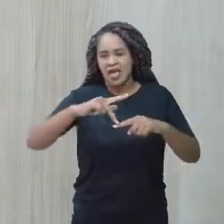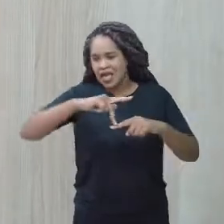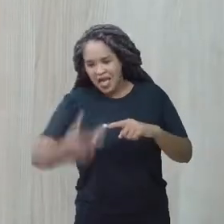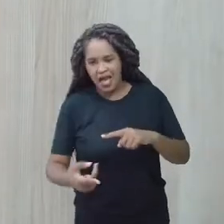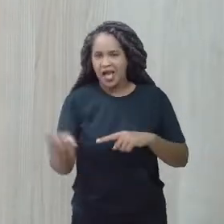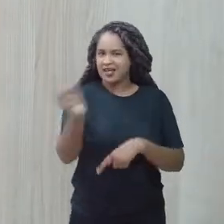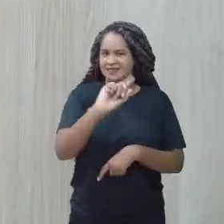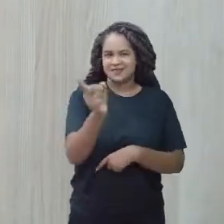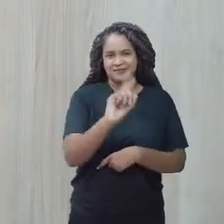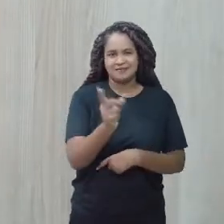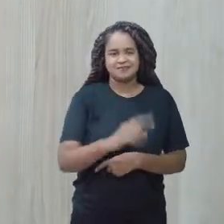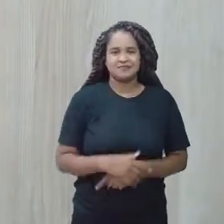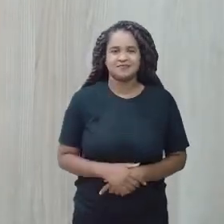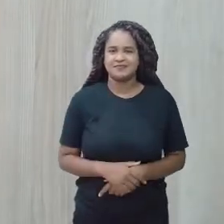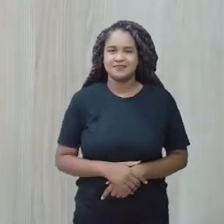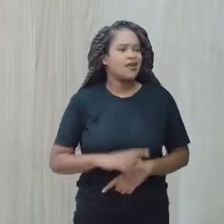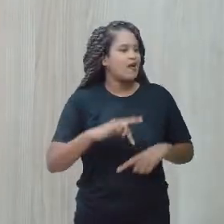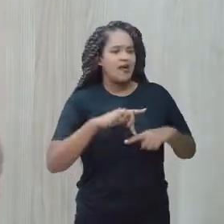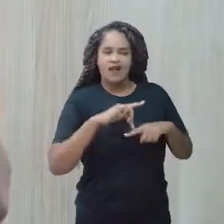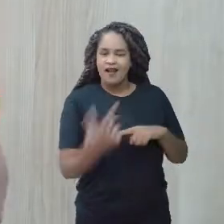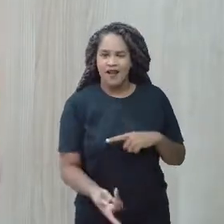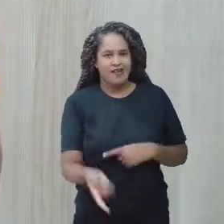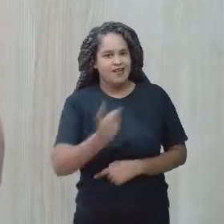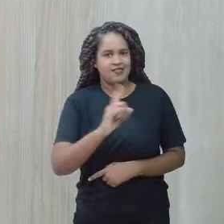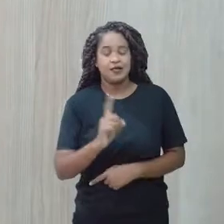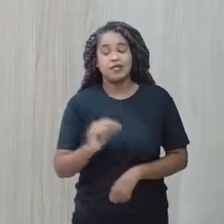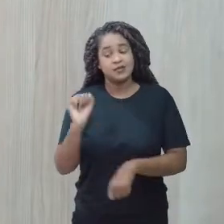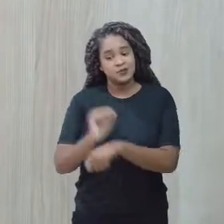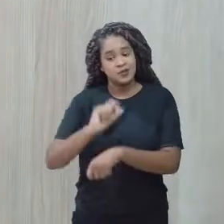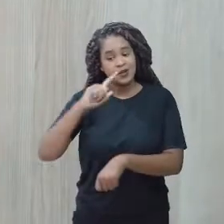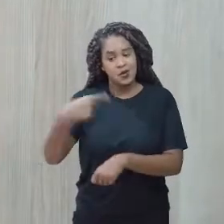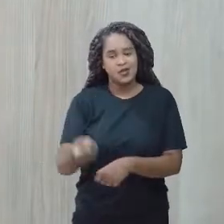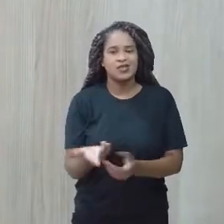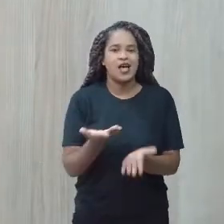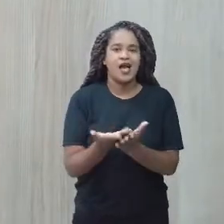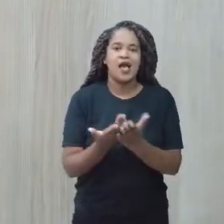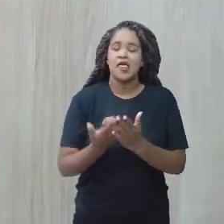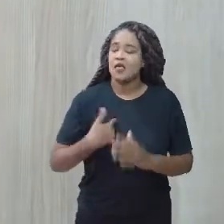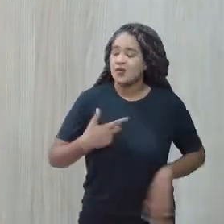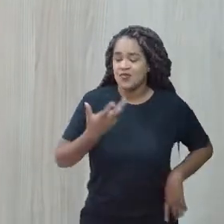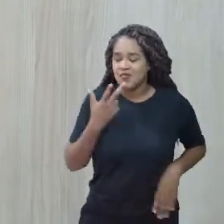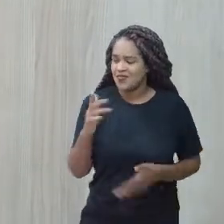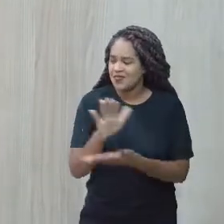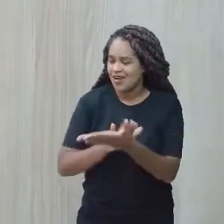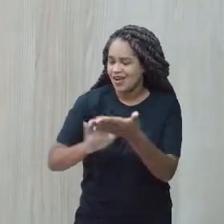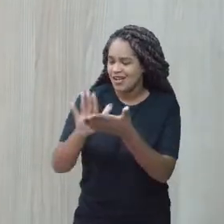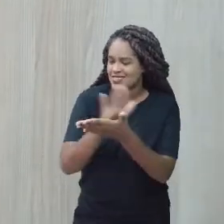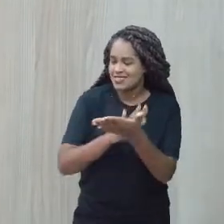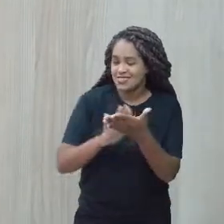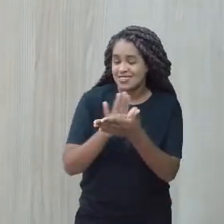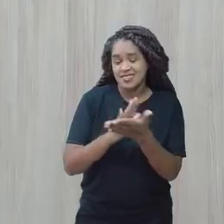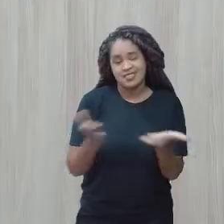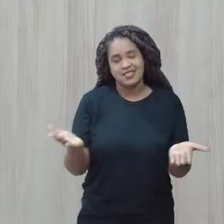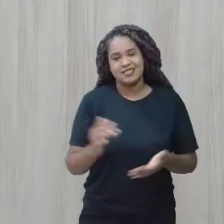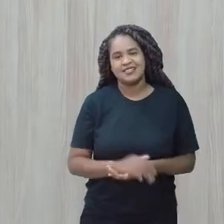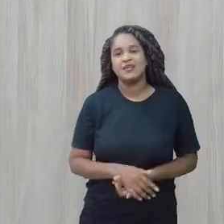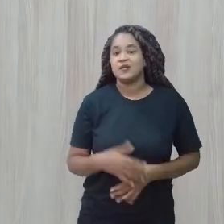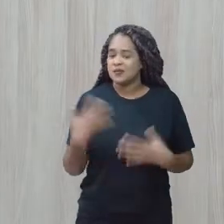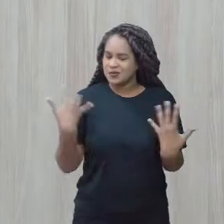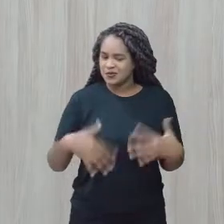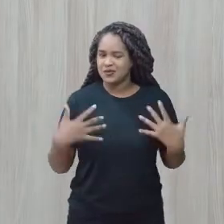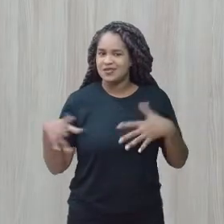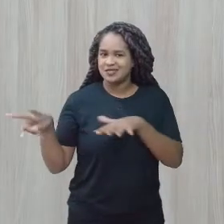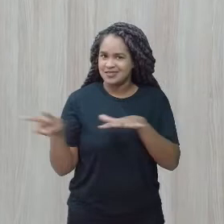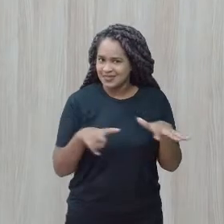primeira não, viu? Cai não. Espera para a próxima aula. Eu não vou dar nem spoiler, que eu sou desses. Semana que